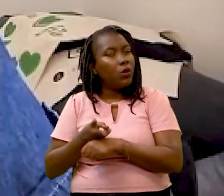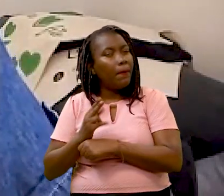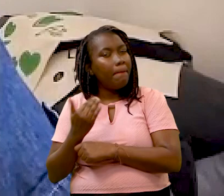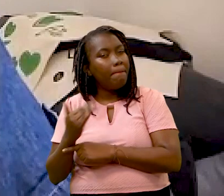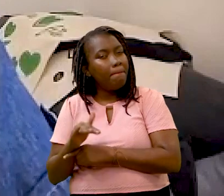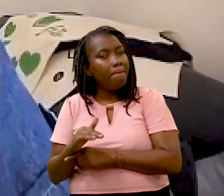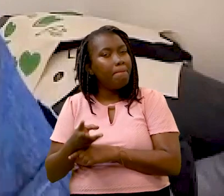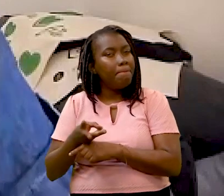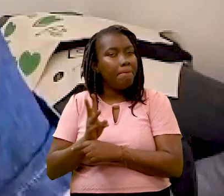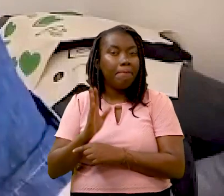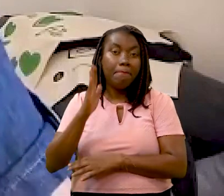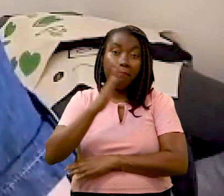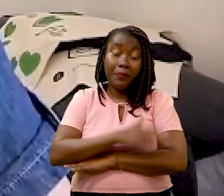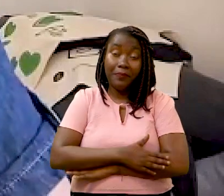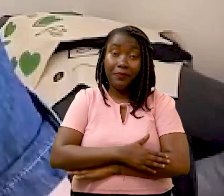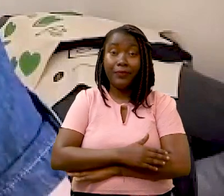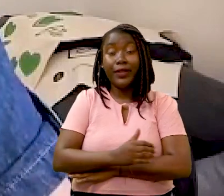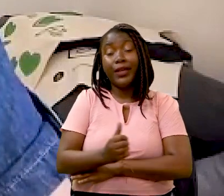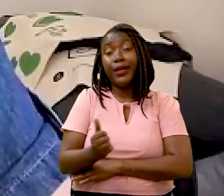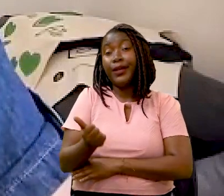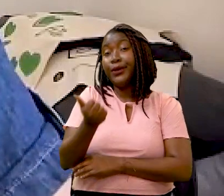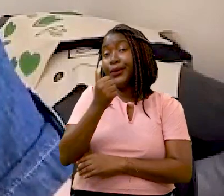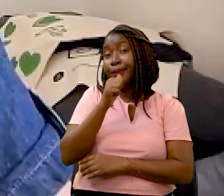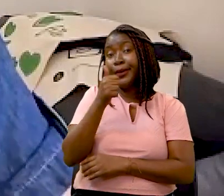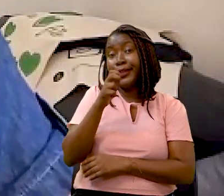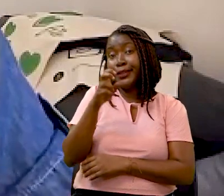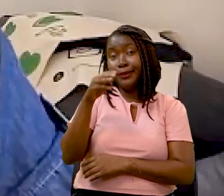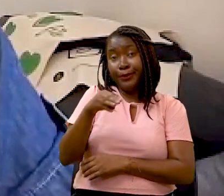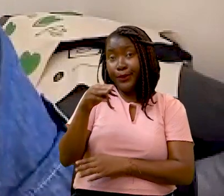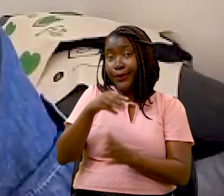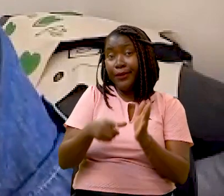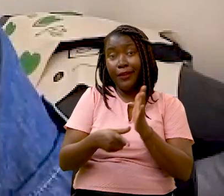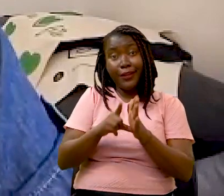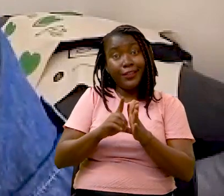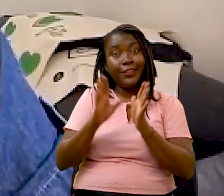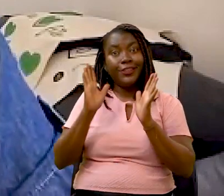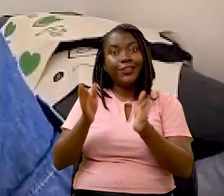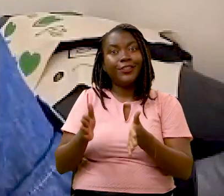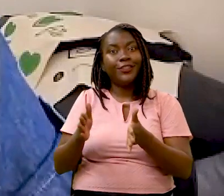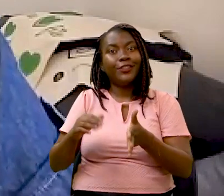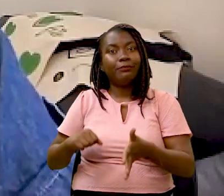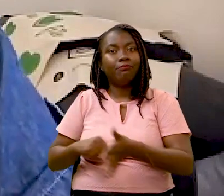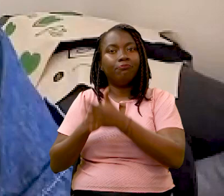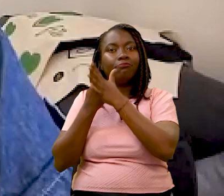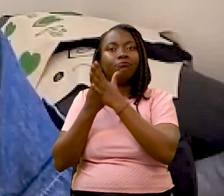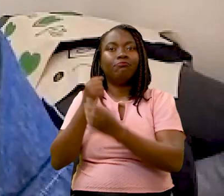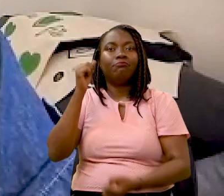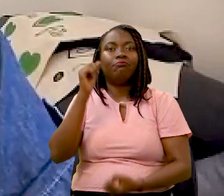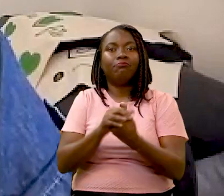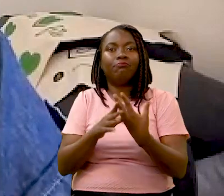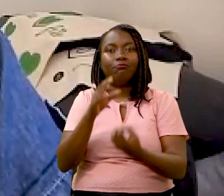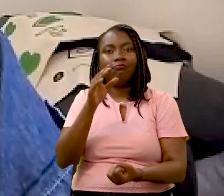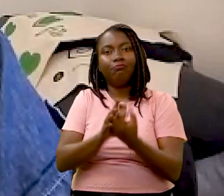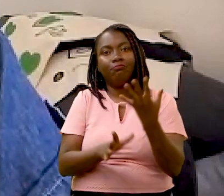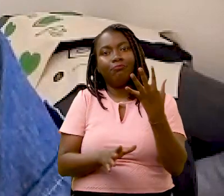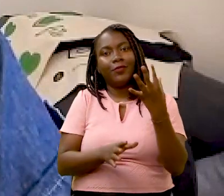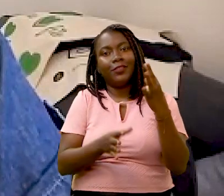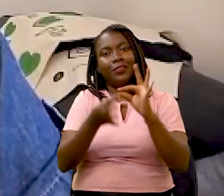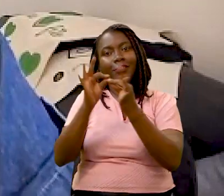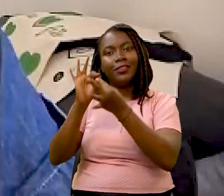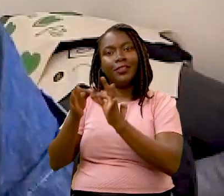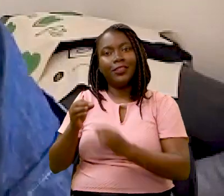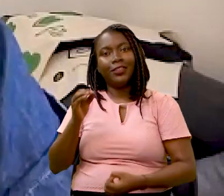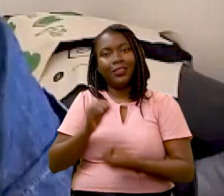da tarde, por exemplo. Ela toma 15 minutos antes e ela já inibe a formação dos compostos que geram